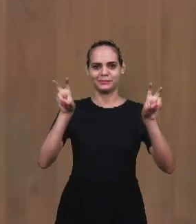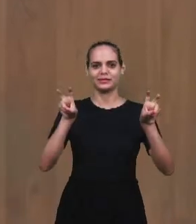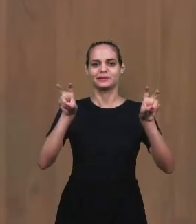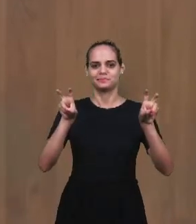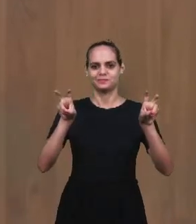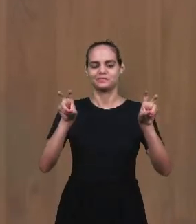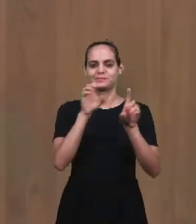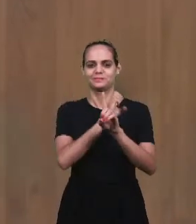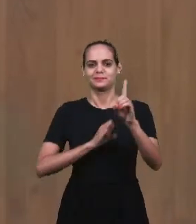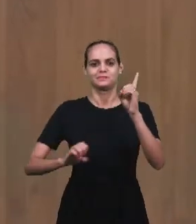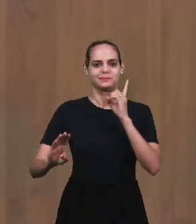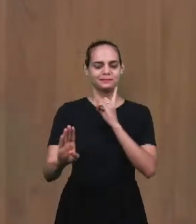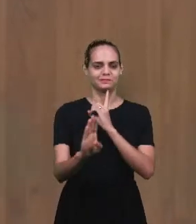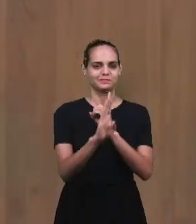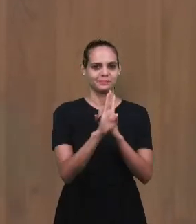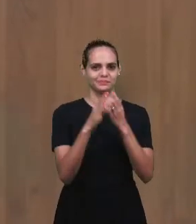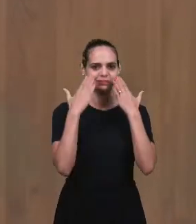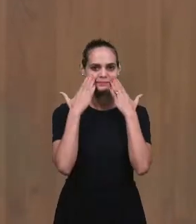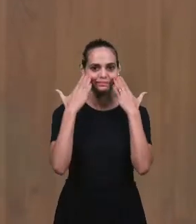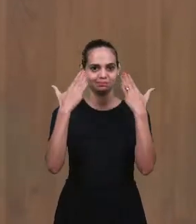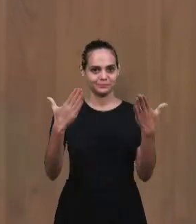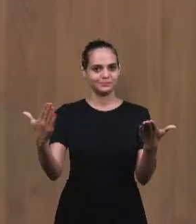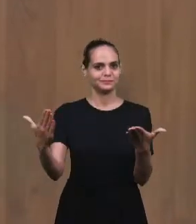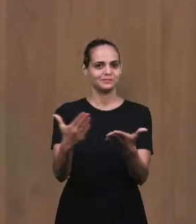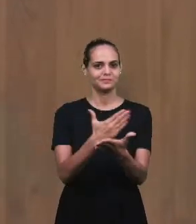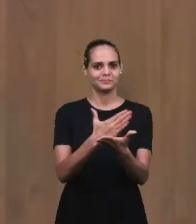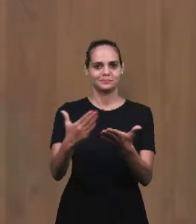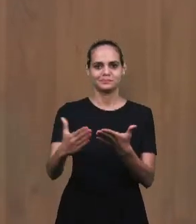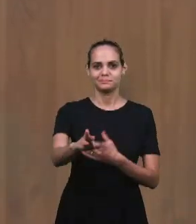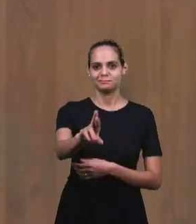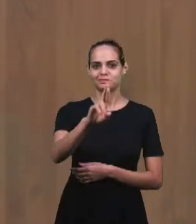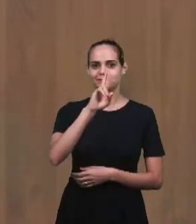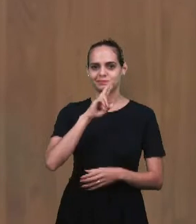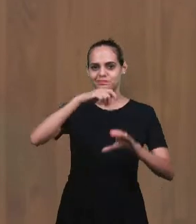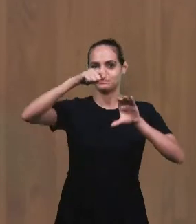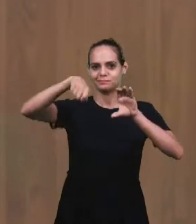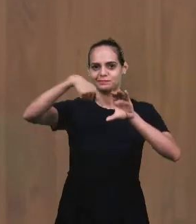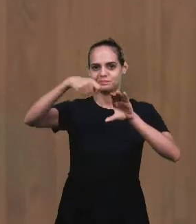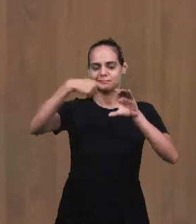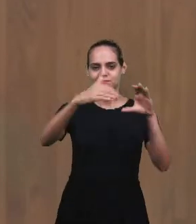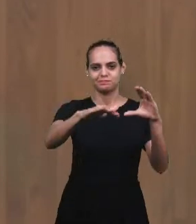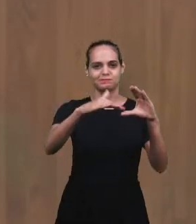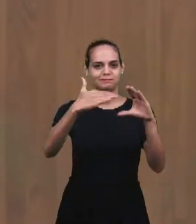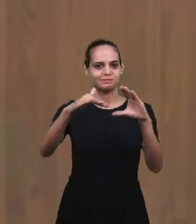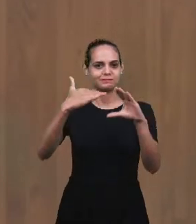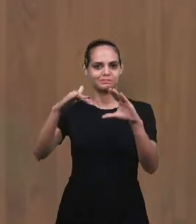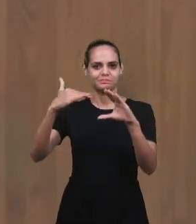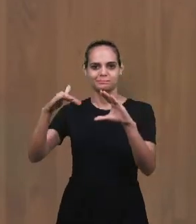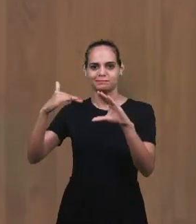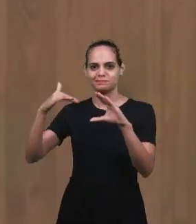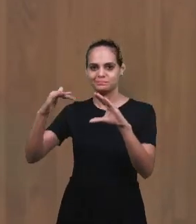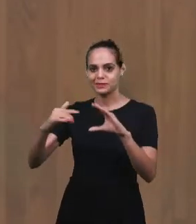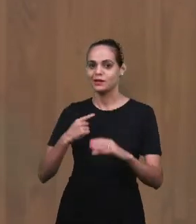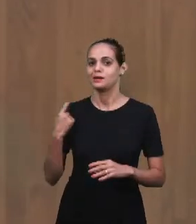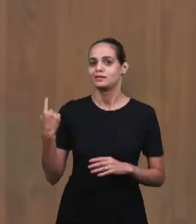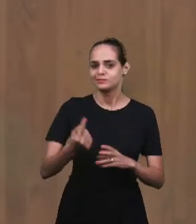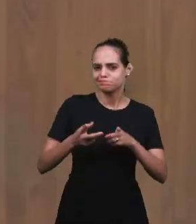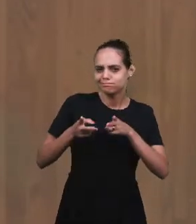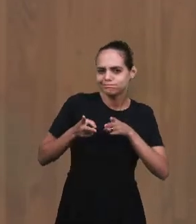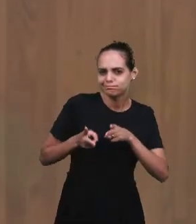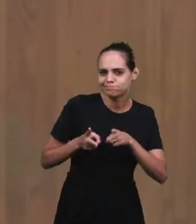Dominical, apresentando algumas respostas que nos foram enviadas através de alguns vídeos que nós sempre